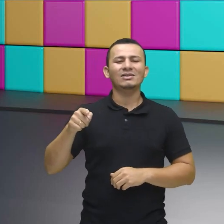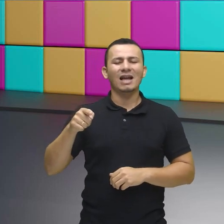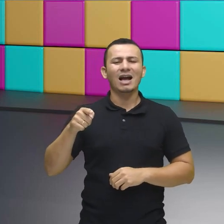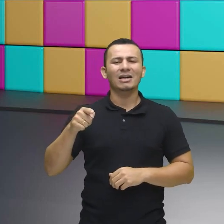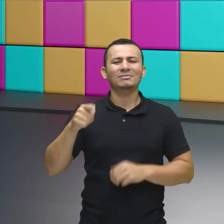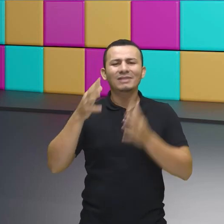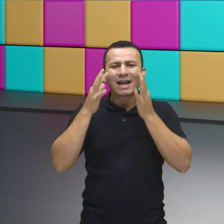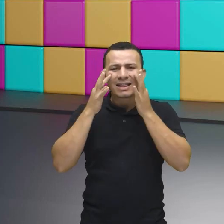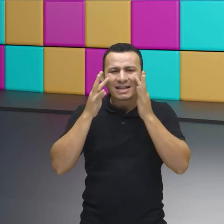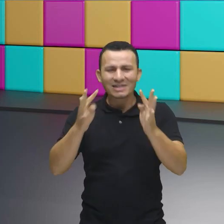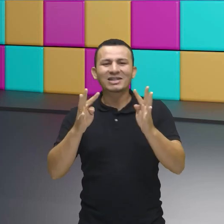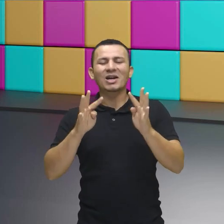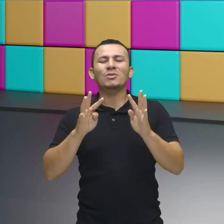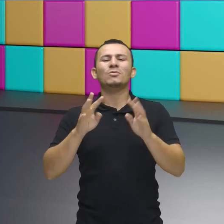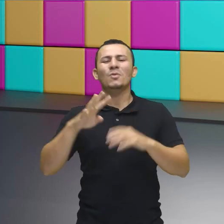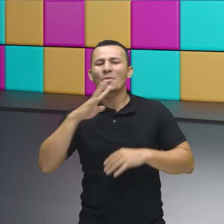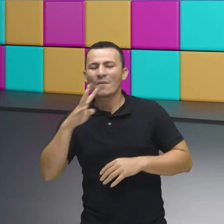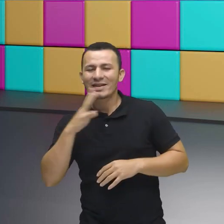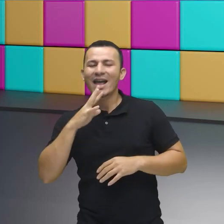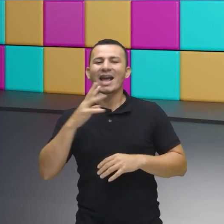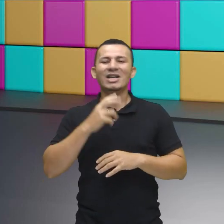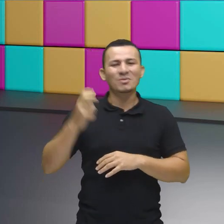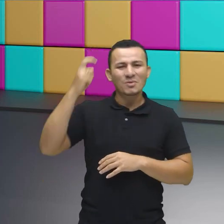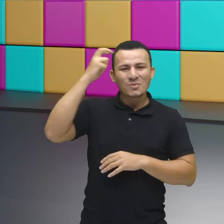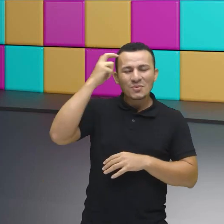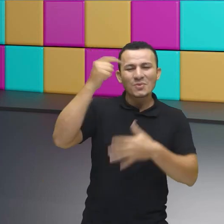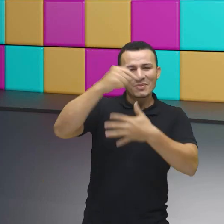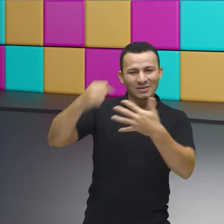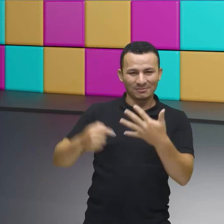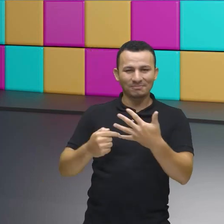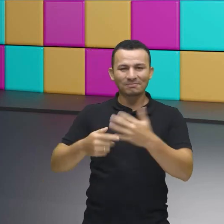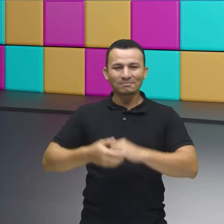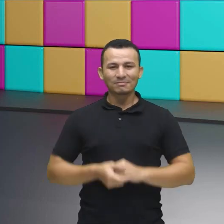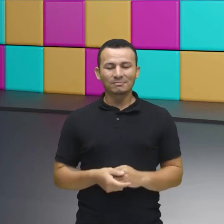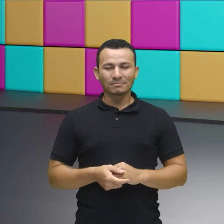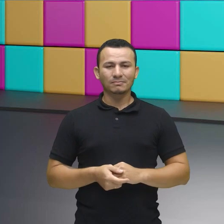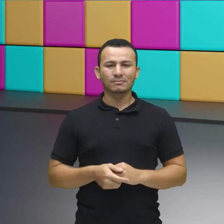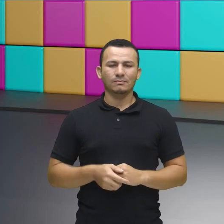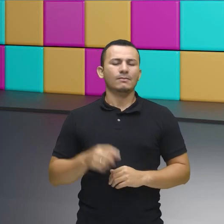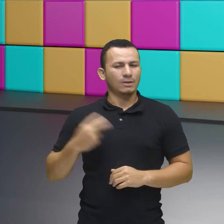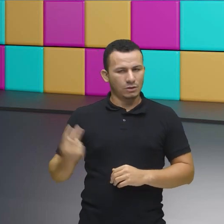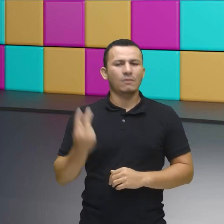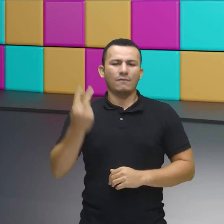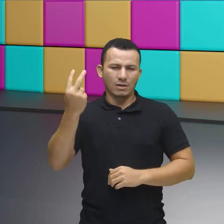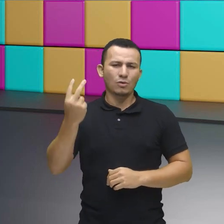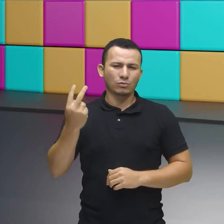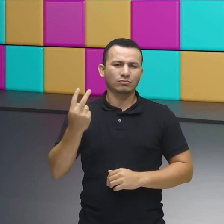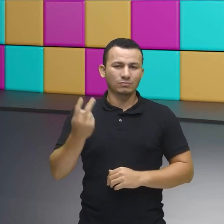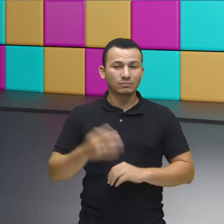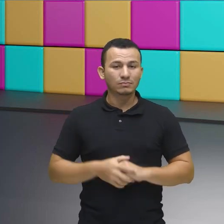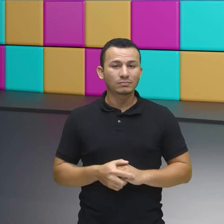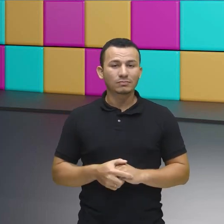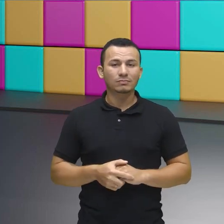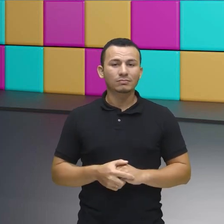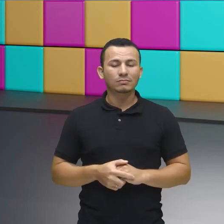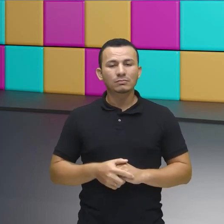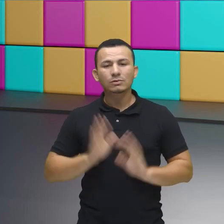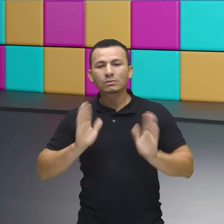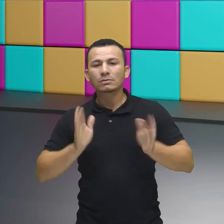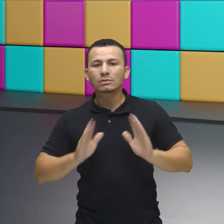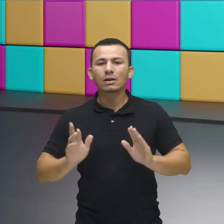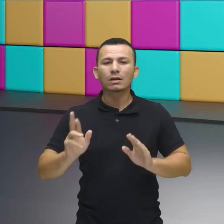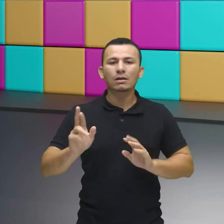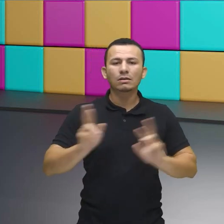atrelado, guiado, né, fazendo essa questão do repertório cultural. Eu valorizo. Temos aí as respostas, temos